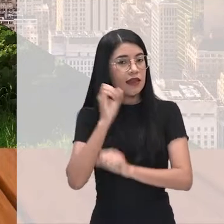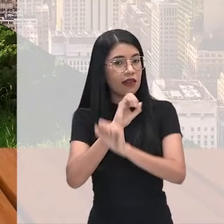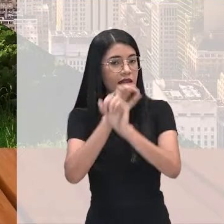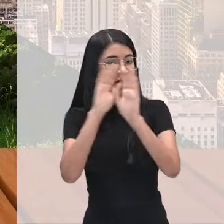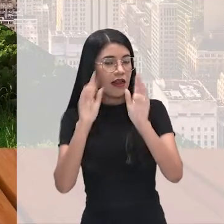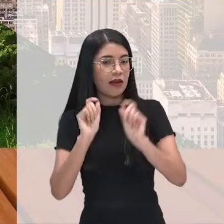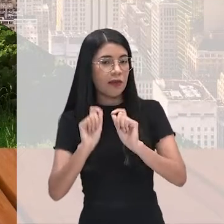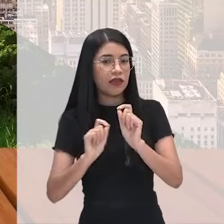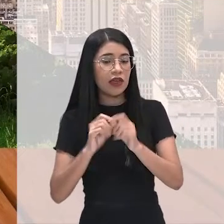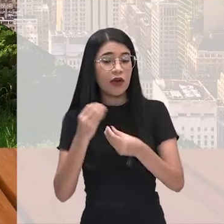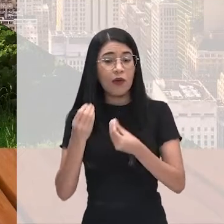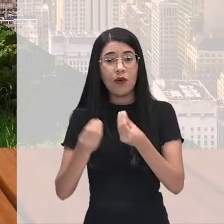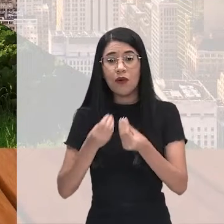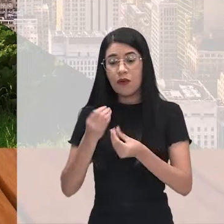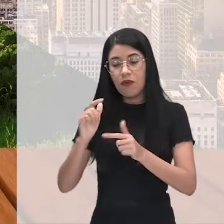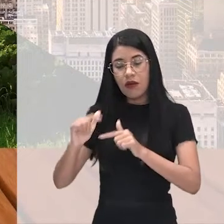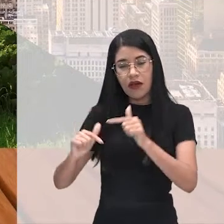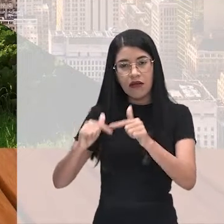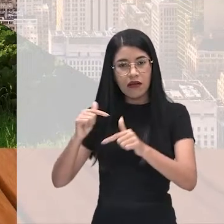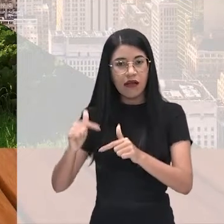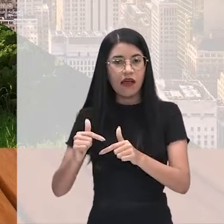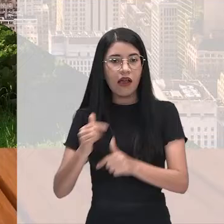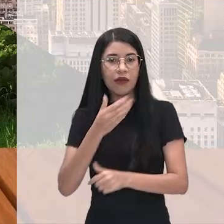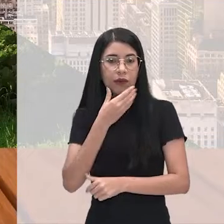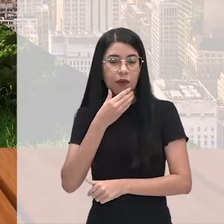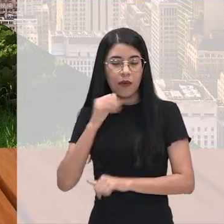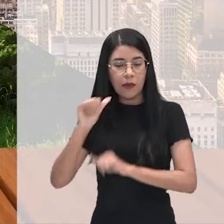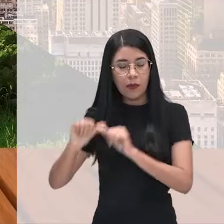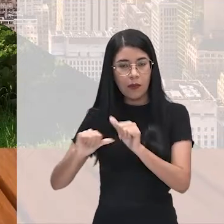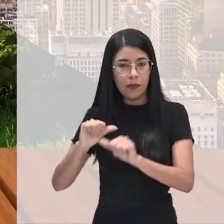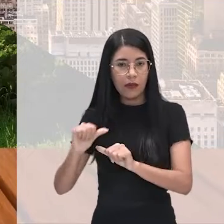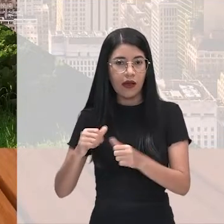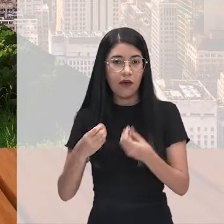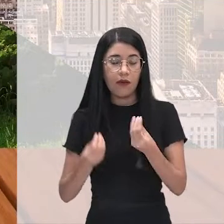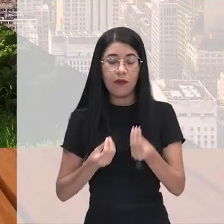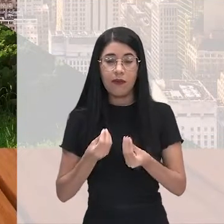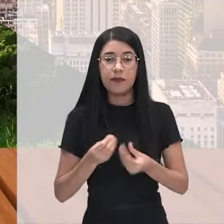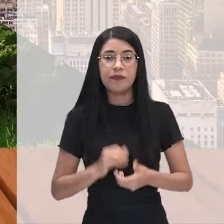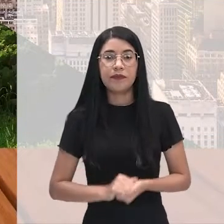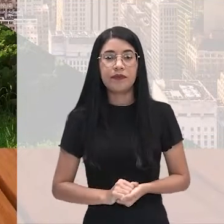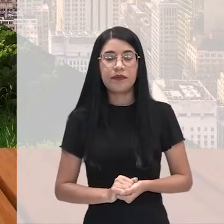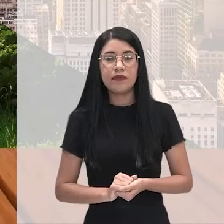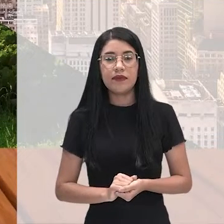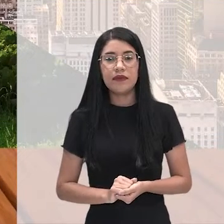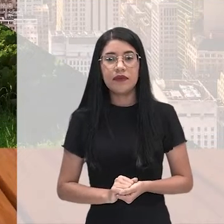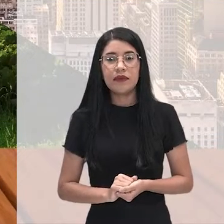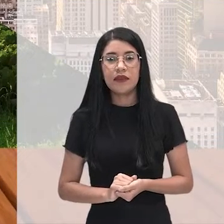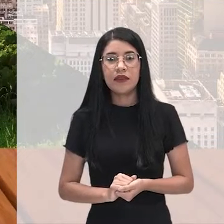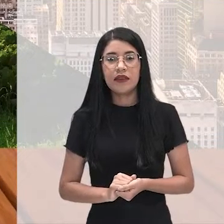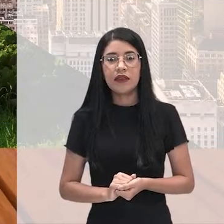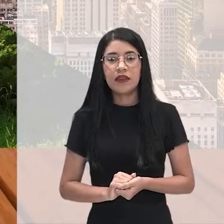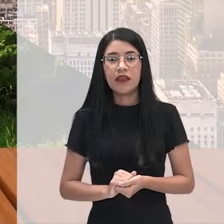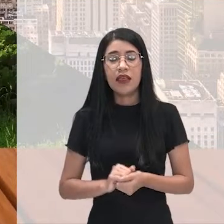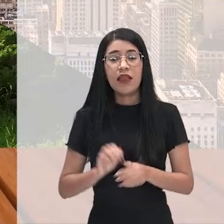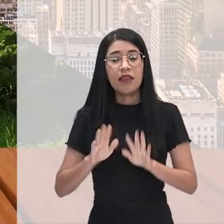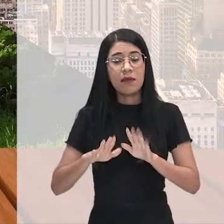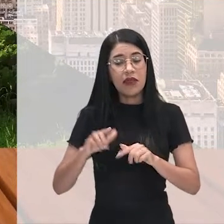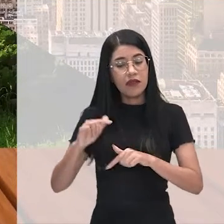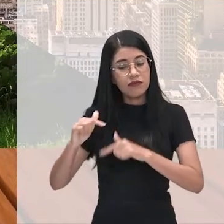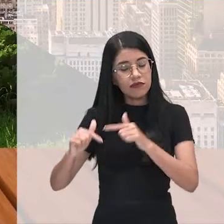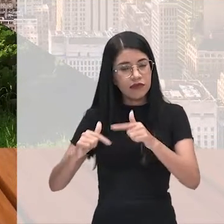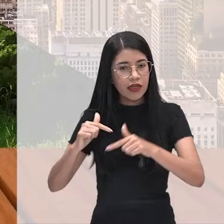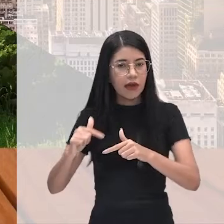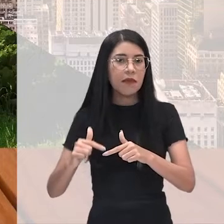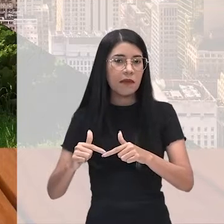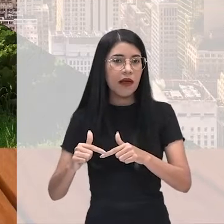que o homem transforma essa natureza, tá? O homem transforma a natureza a partir do trabalho, tá? O trabalho vai